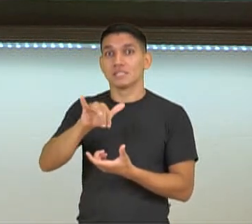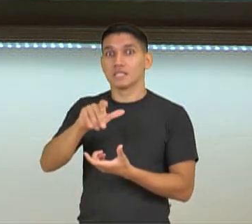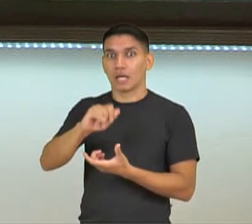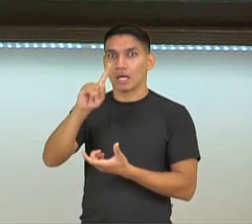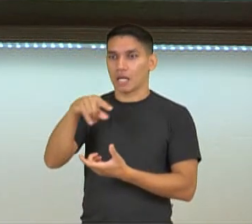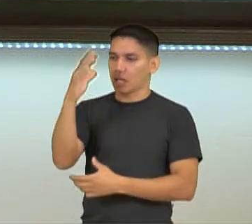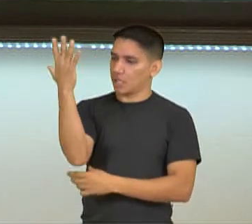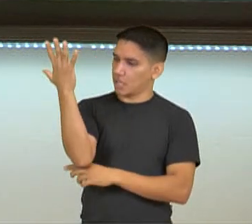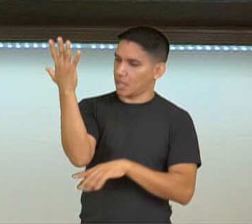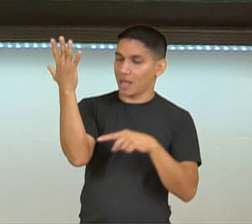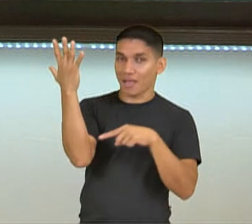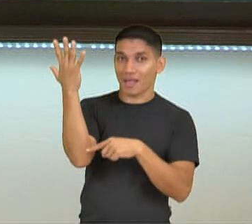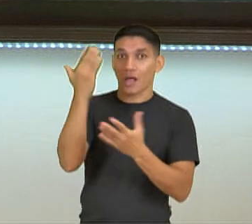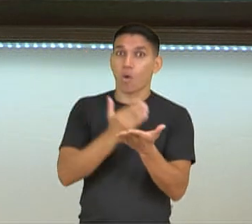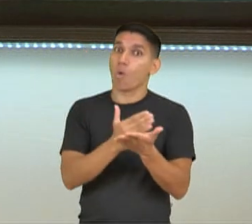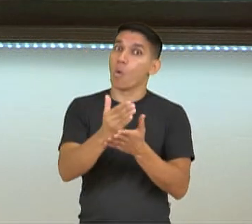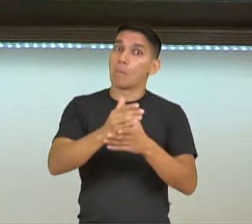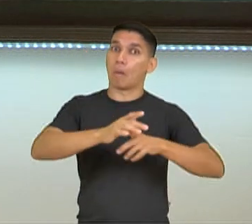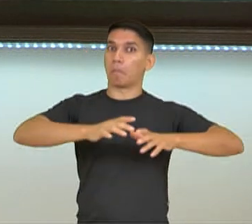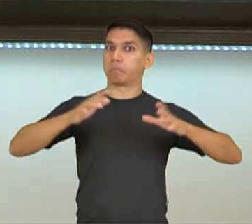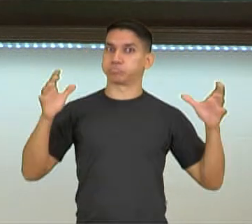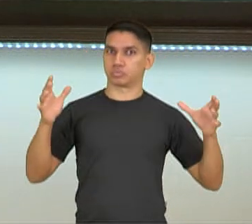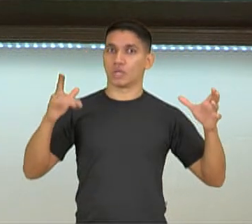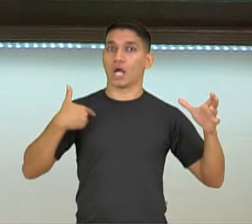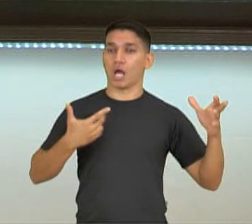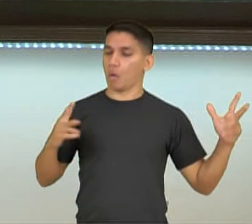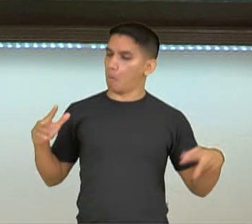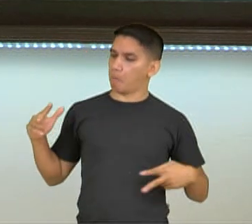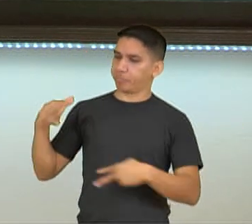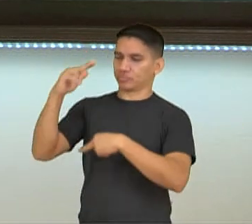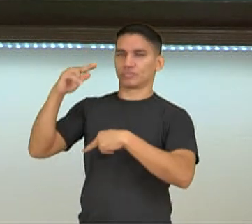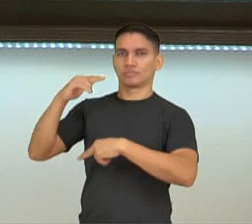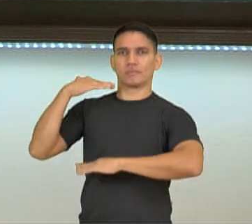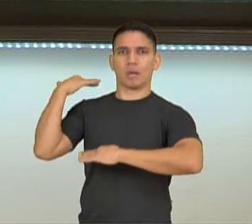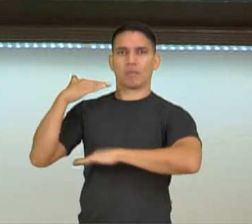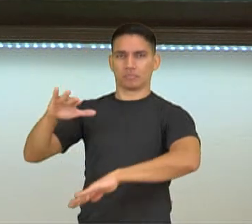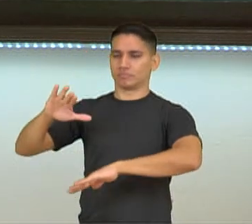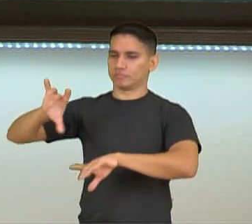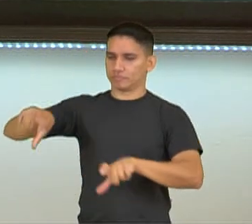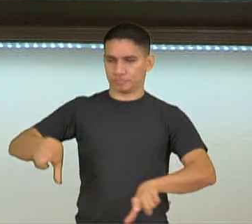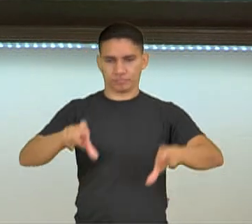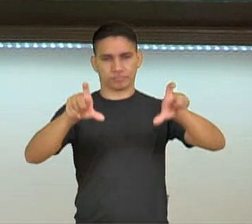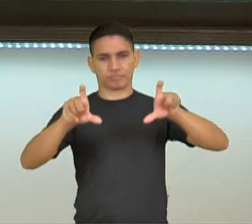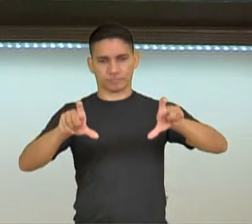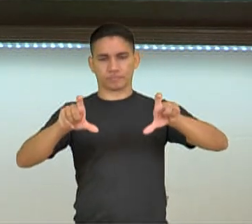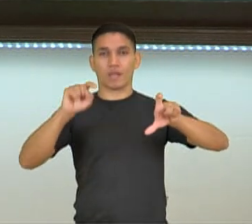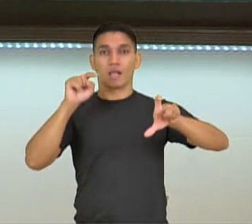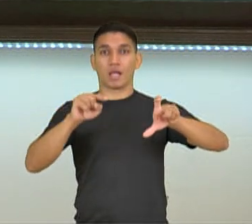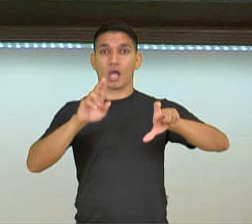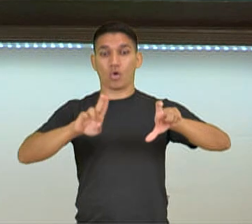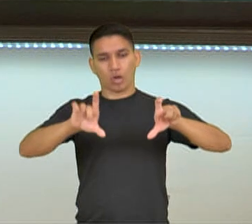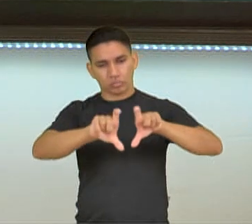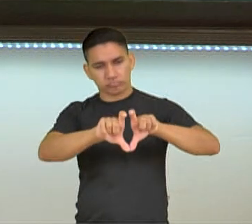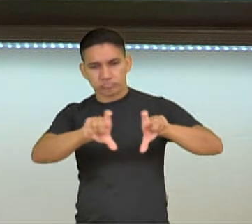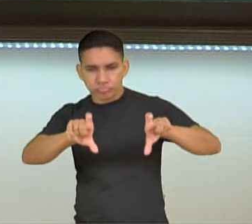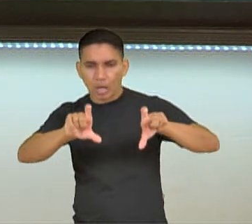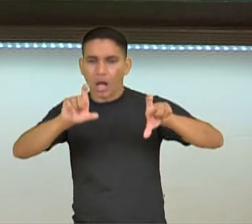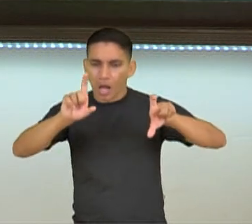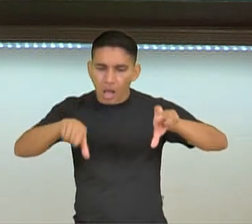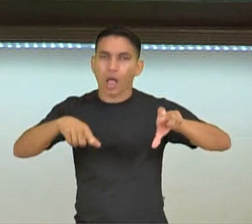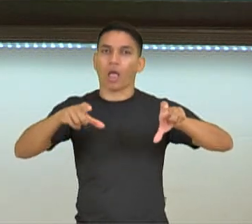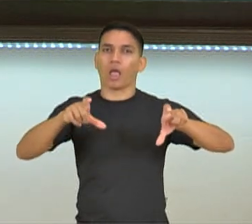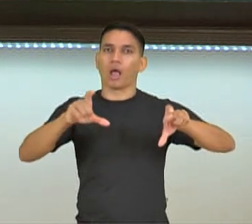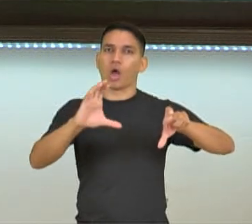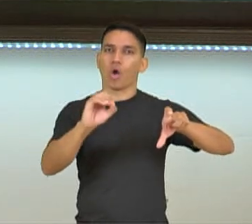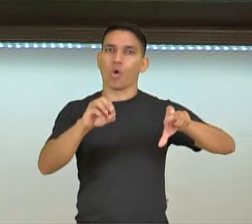o início, é o macro. Daí eu fraciono, né? Limito a matéria em troncos. Então, eu tenho